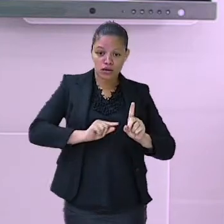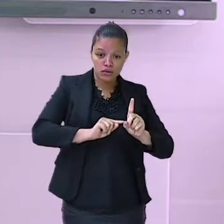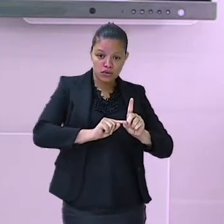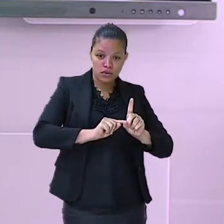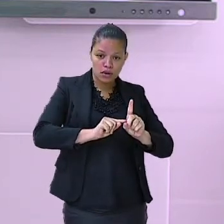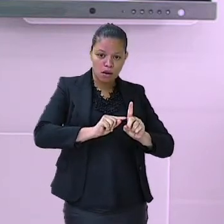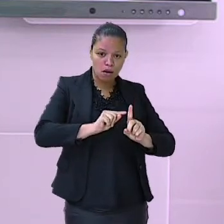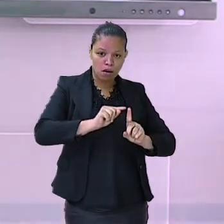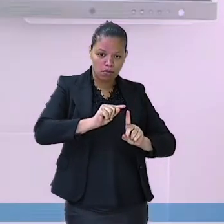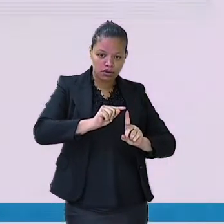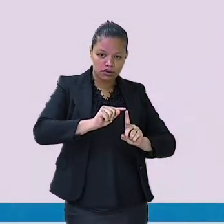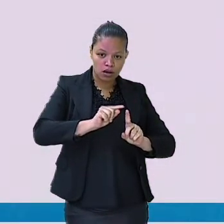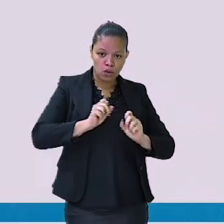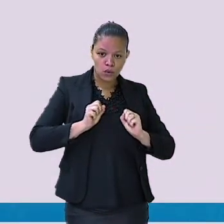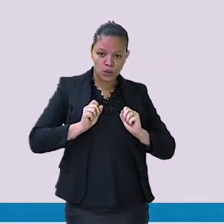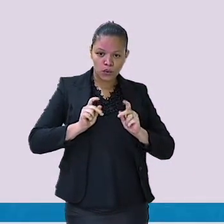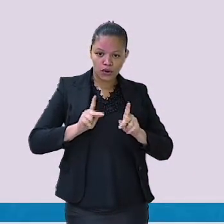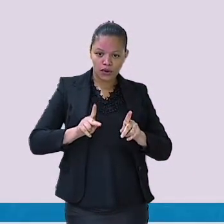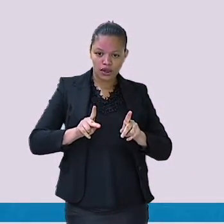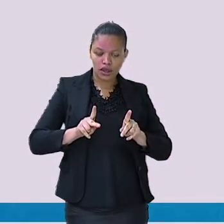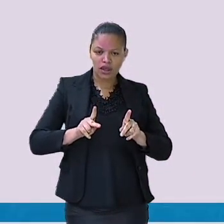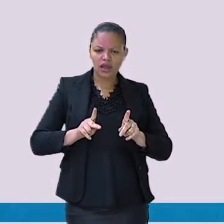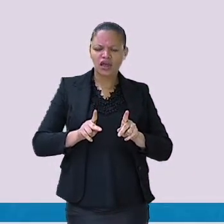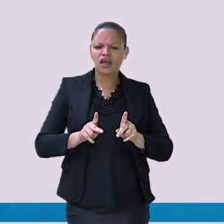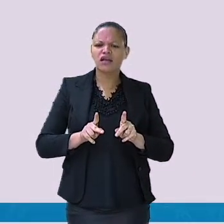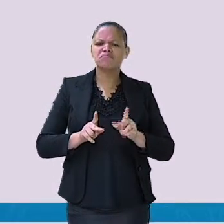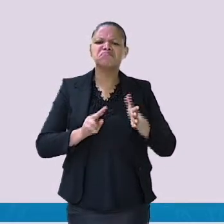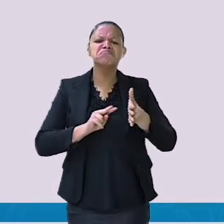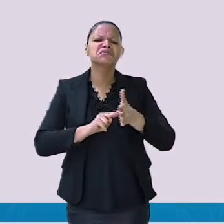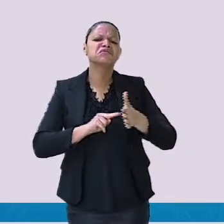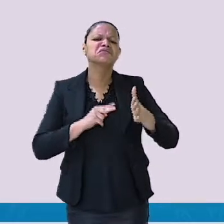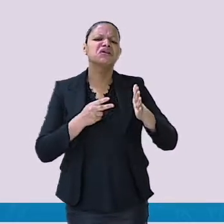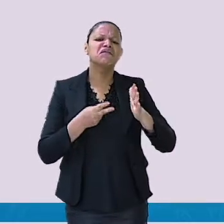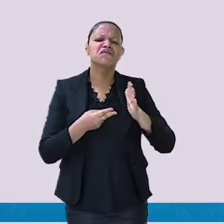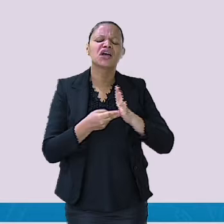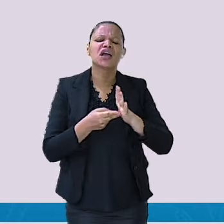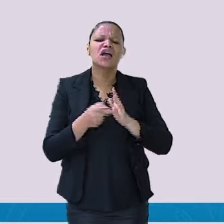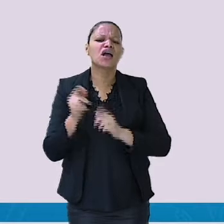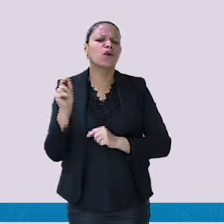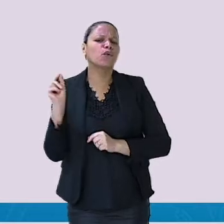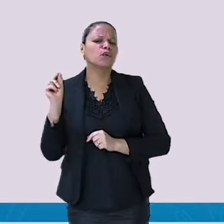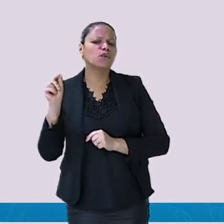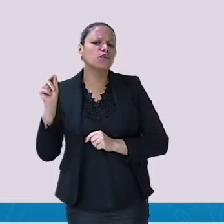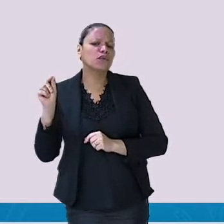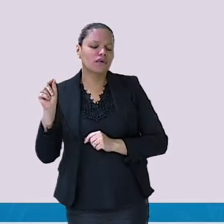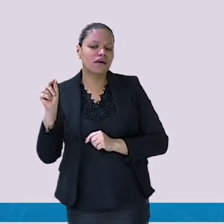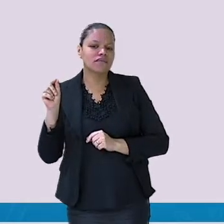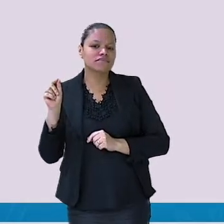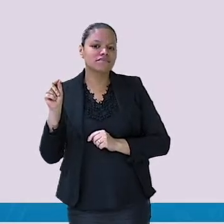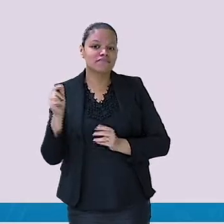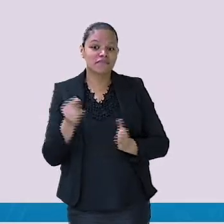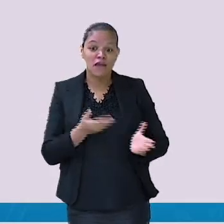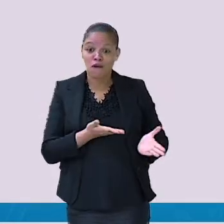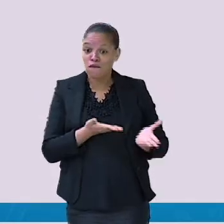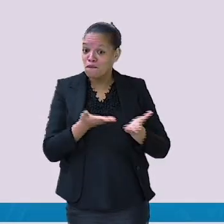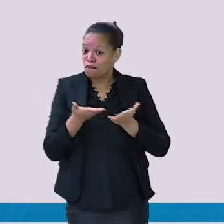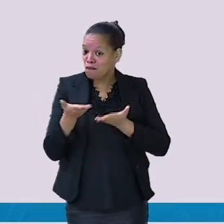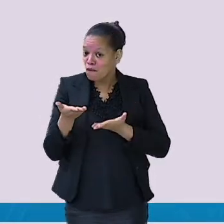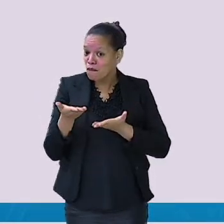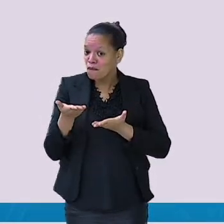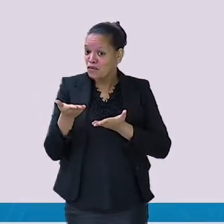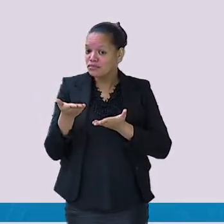Medidas de capacidade, você sabe do que se trata? Nós vamos falar agora especificamente sobre